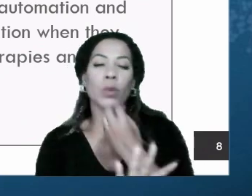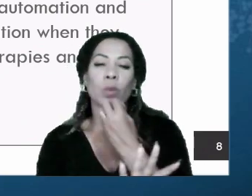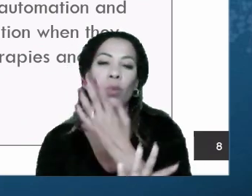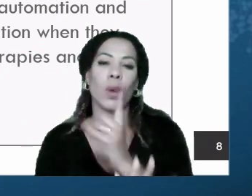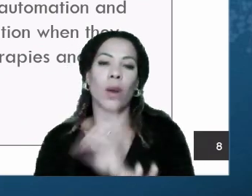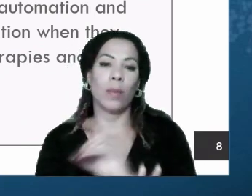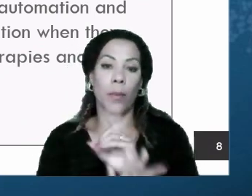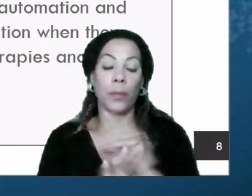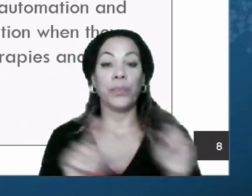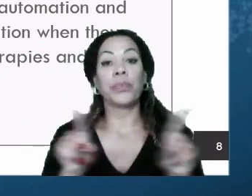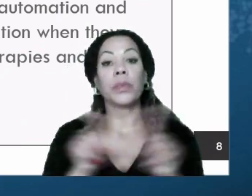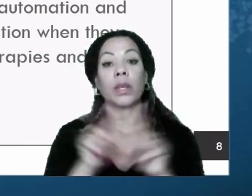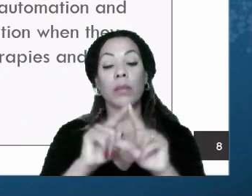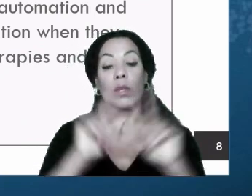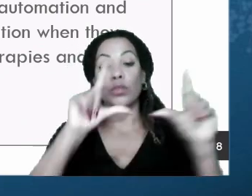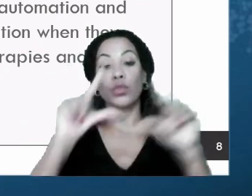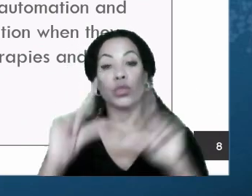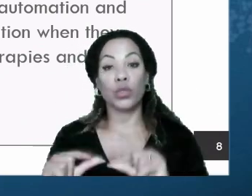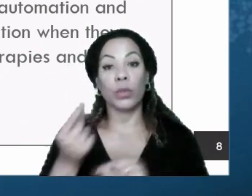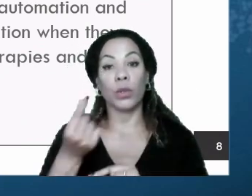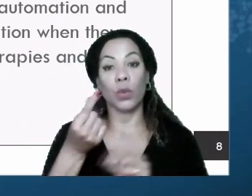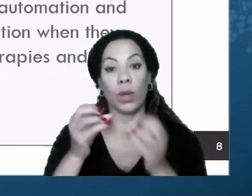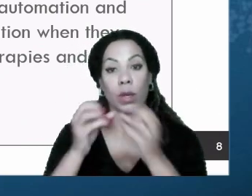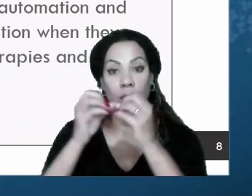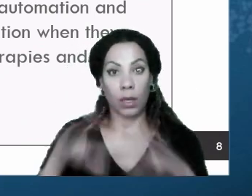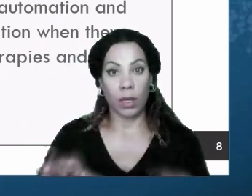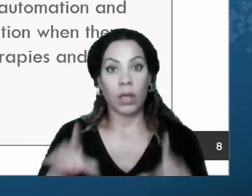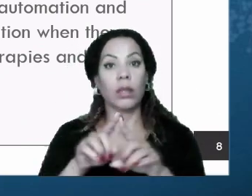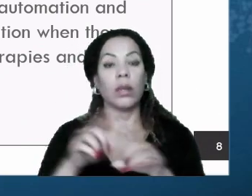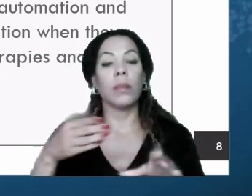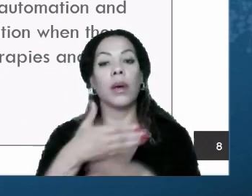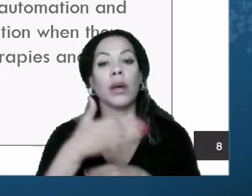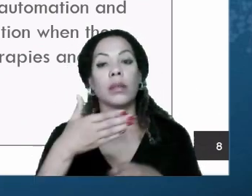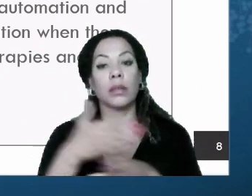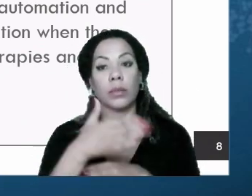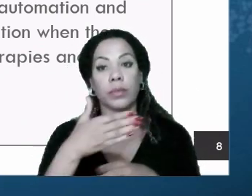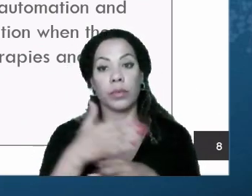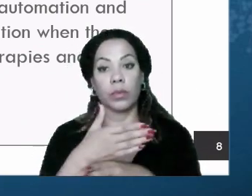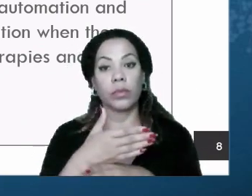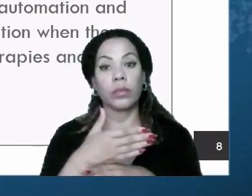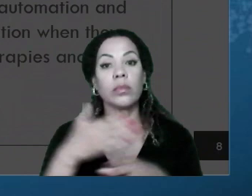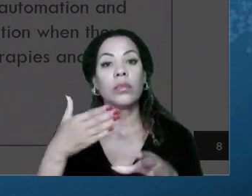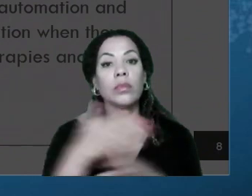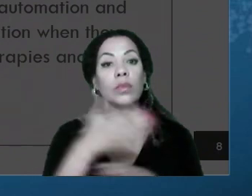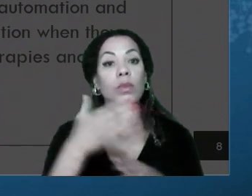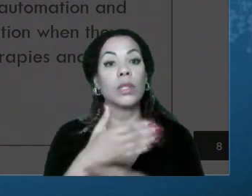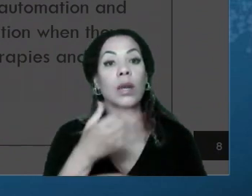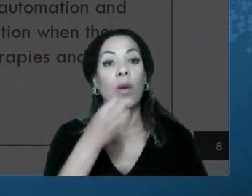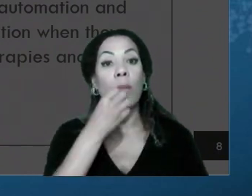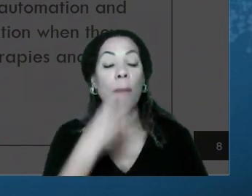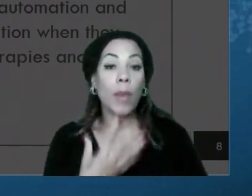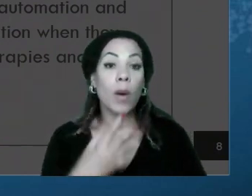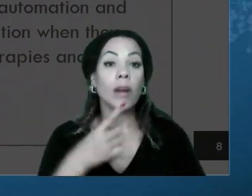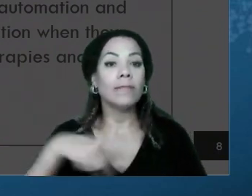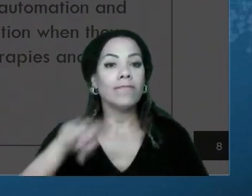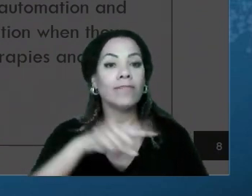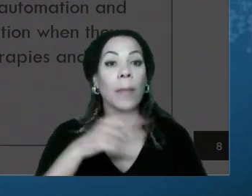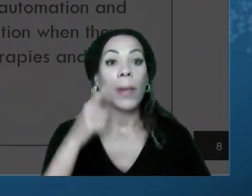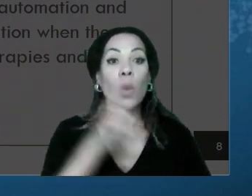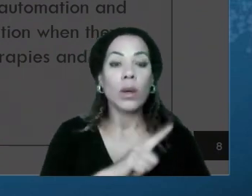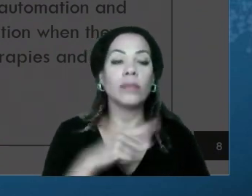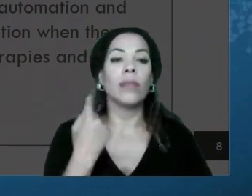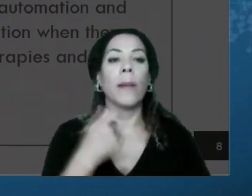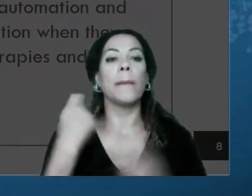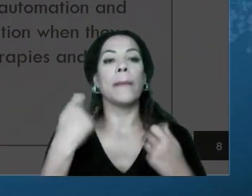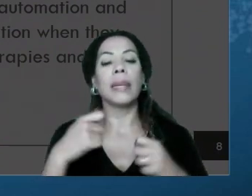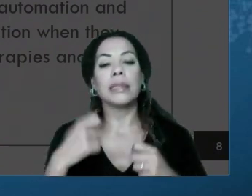à redução de custos e acesso viável, nós temos que realmente